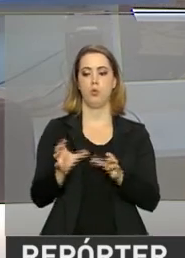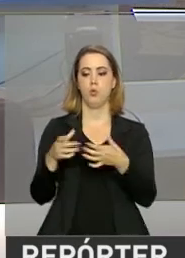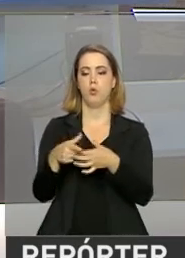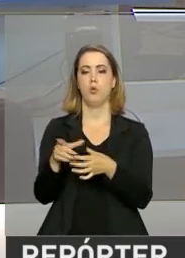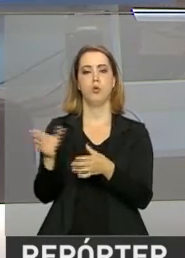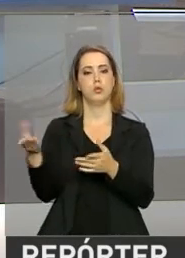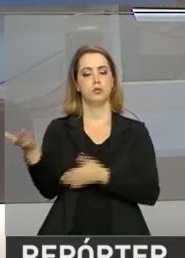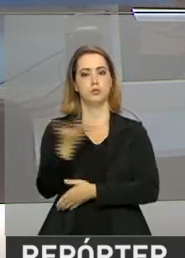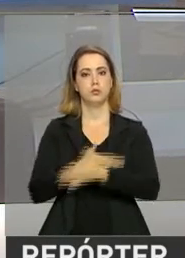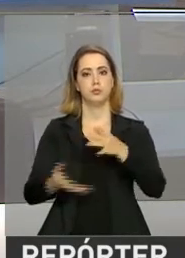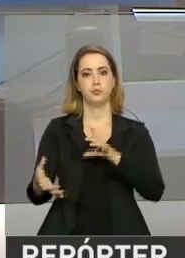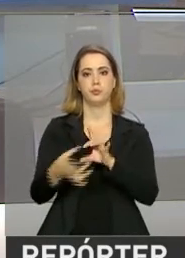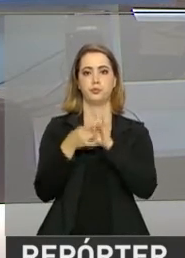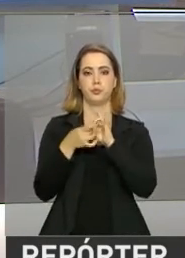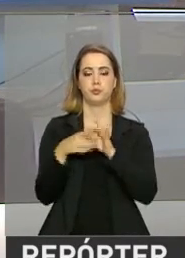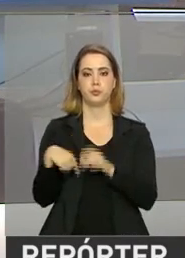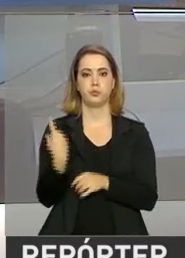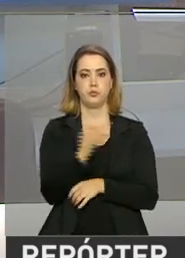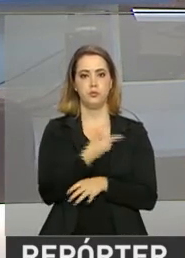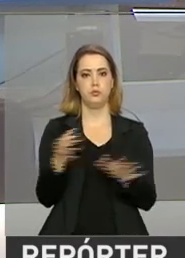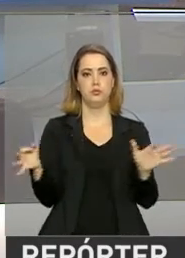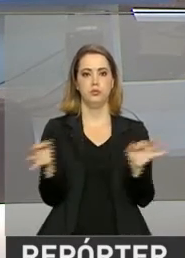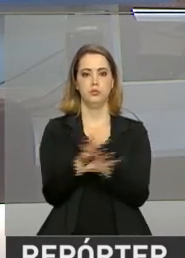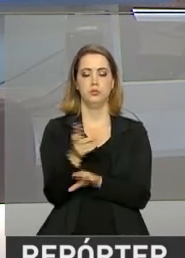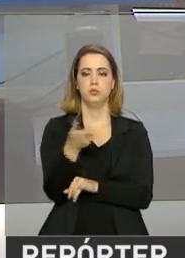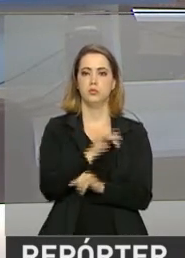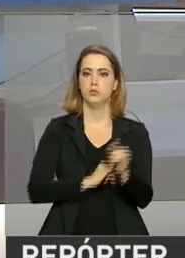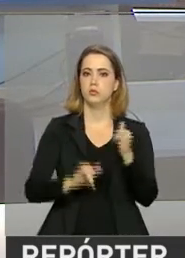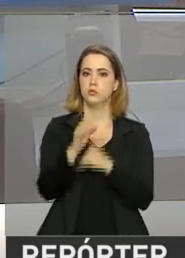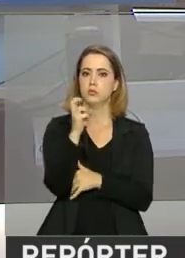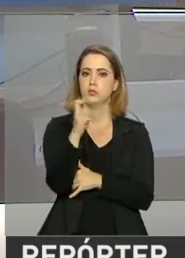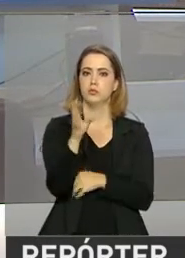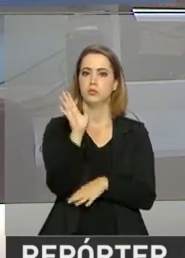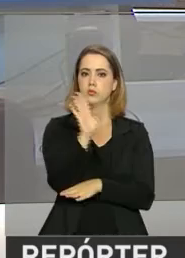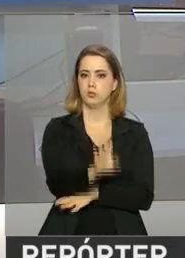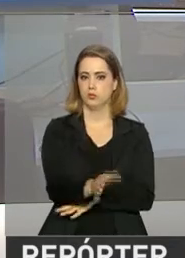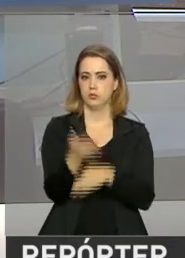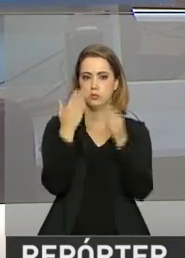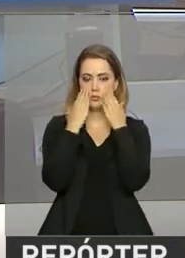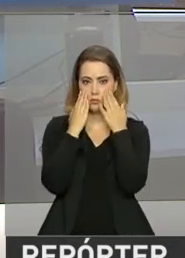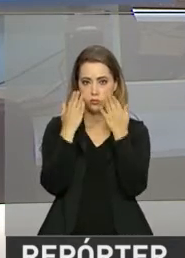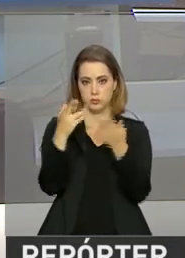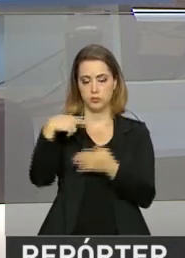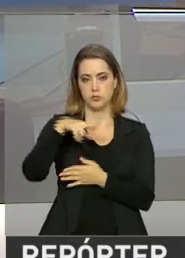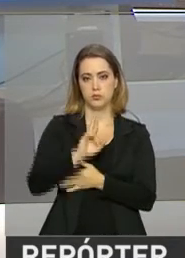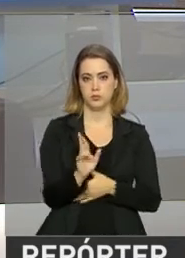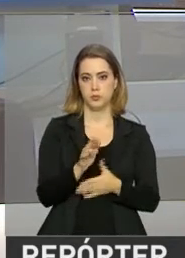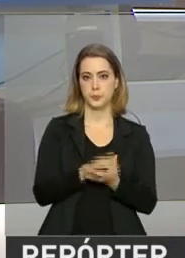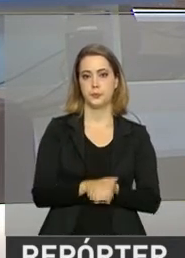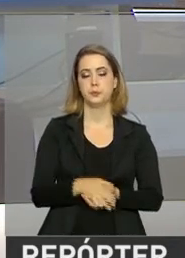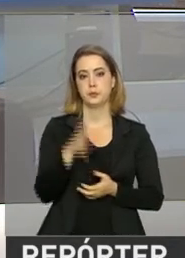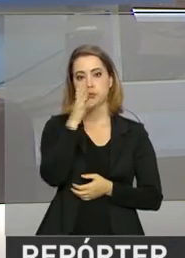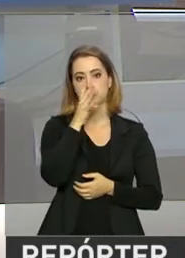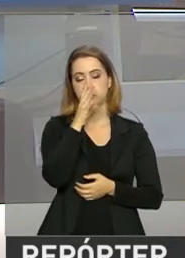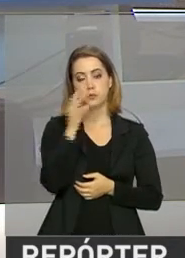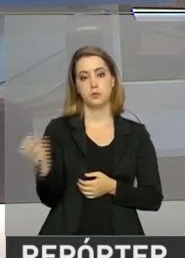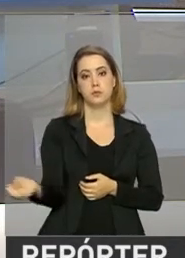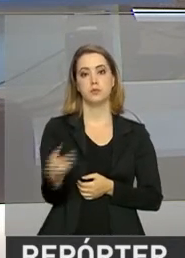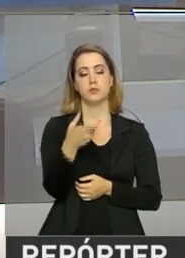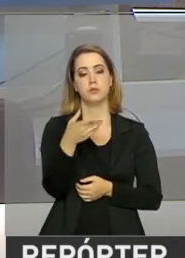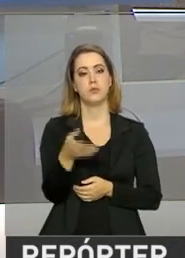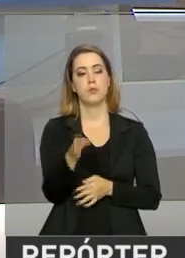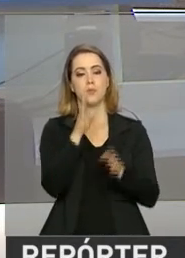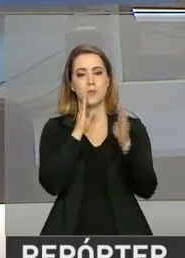nós ficamos por aqui voltamos a qualquer momento com outras informações ou às cinco da tarde na próxima edição do repórter nbr acompanhe também as novidades